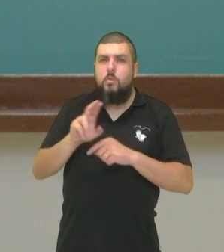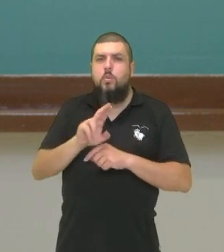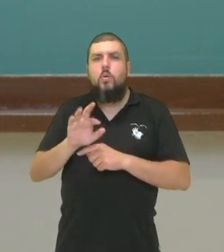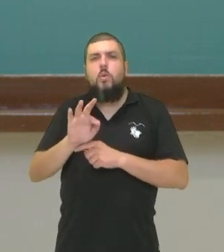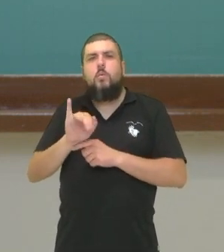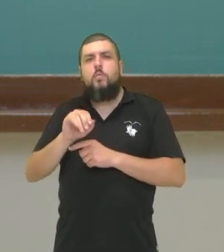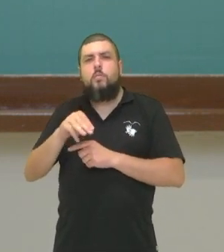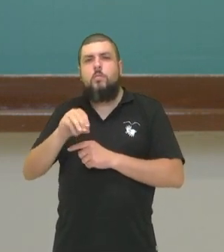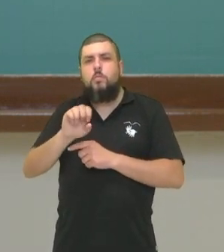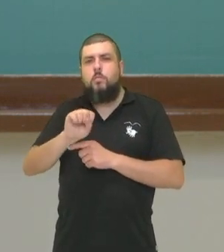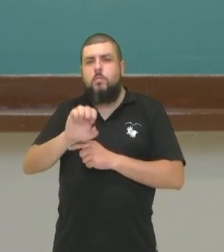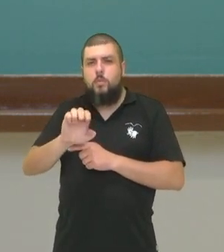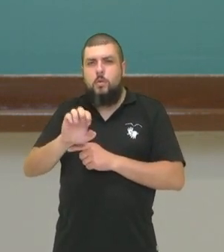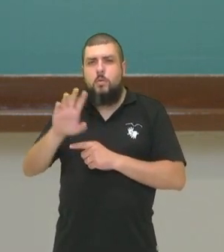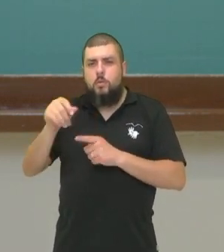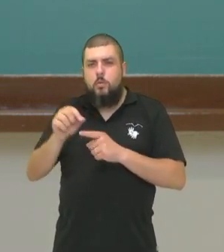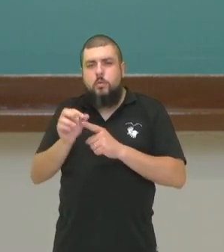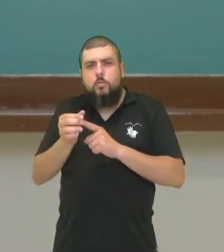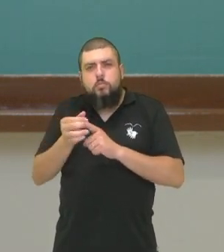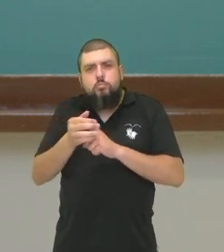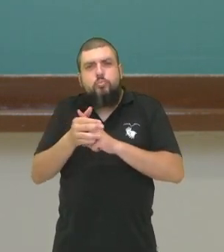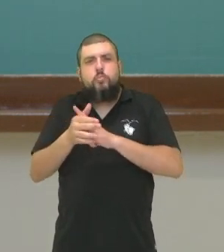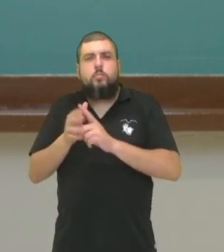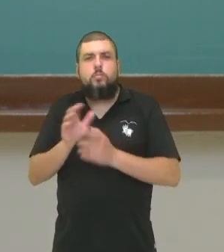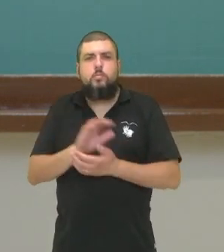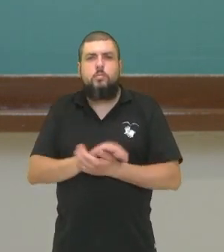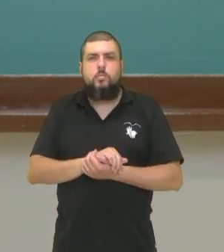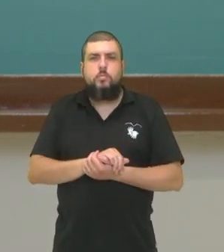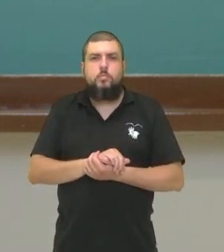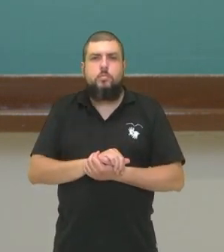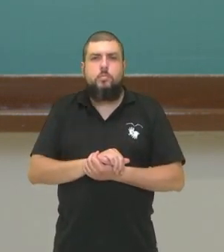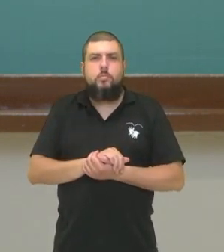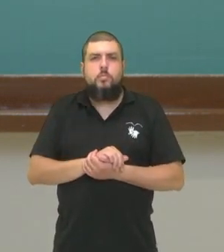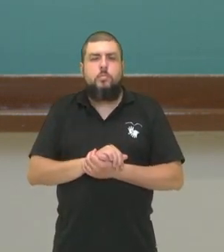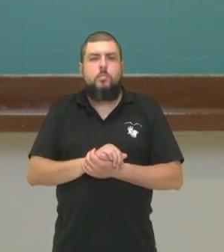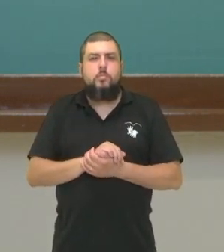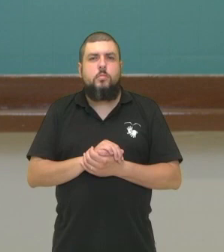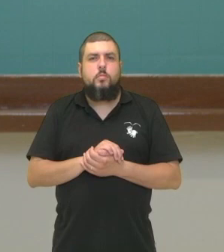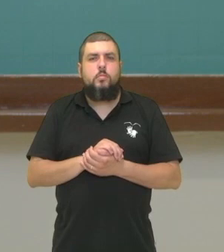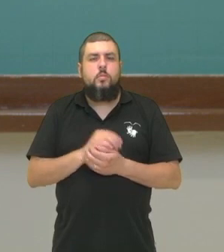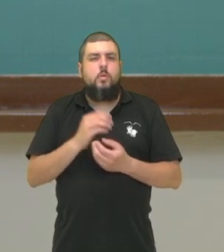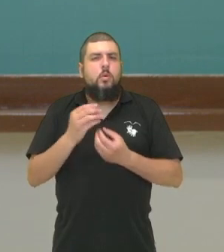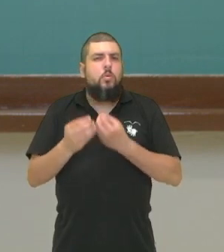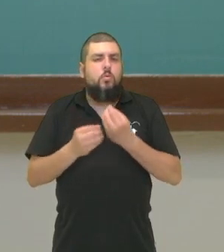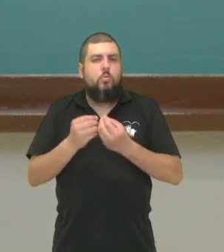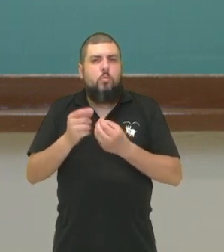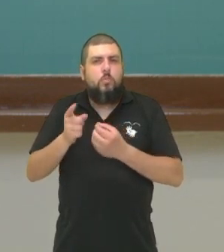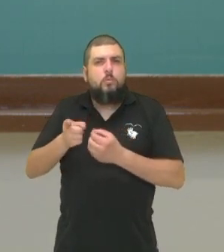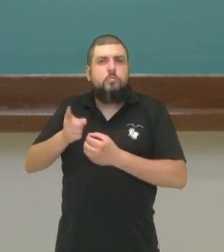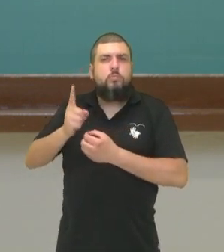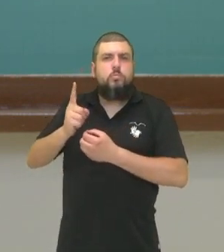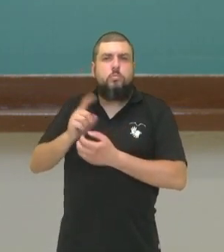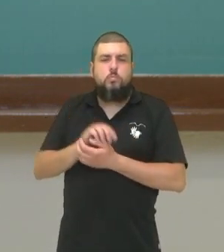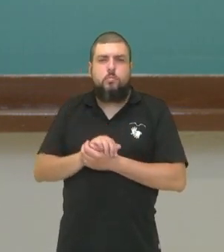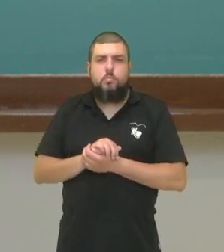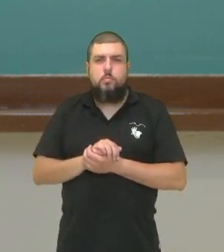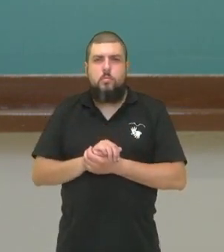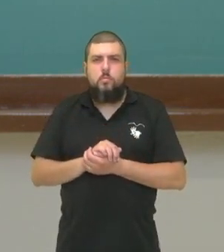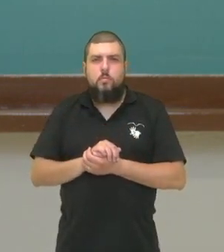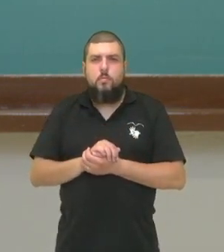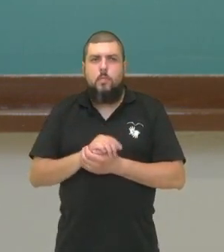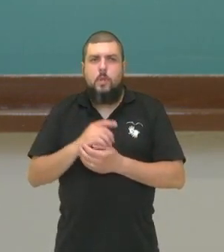poder liberar a glândula. Como que funciona então para que o pênis fique ereto? Tem dois